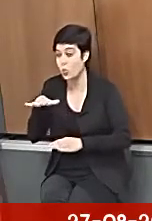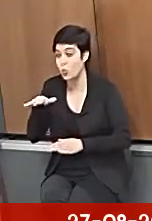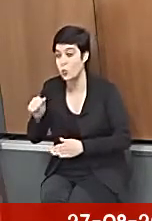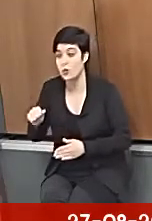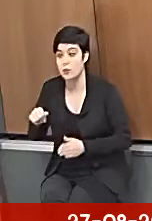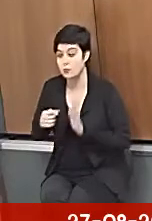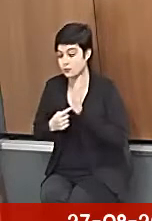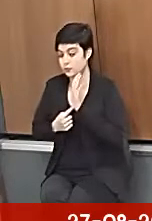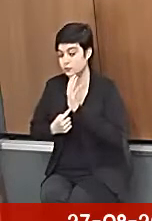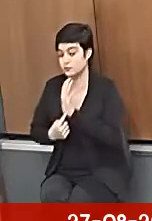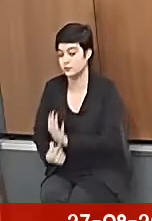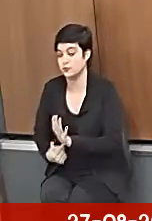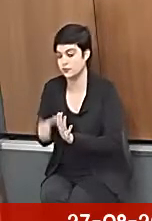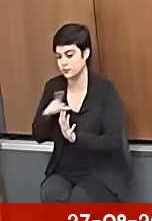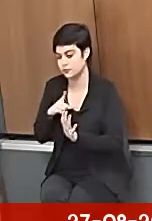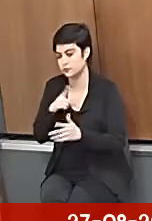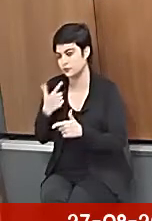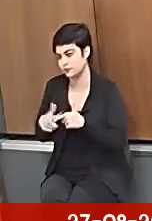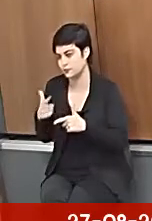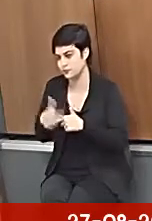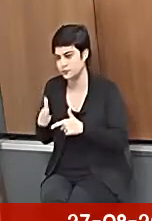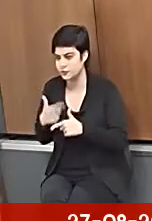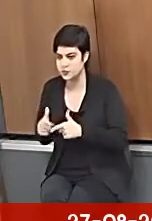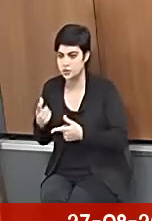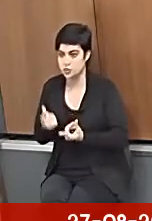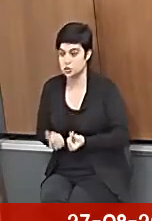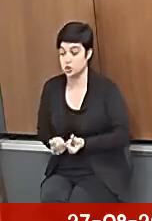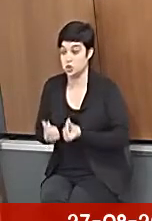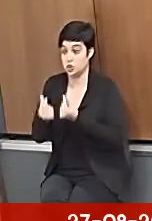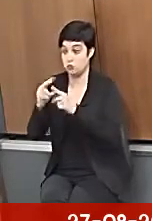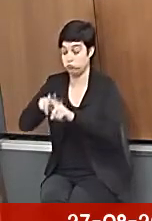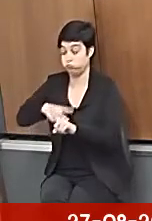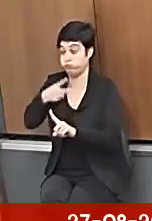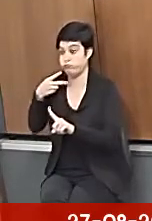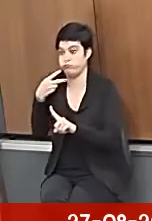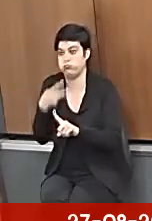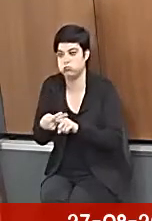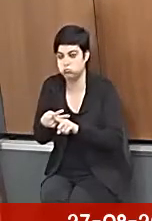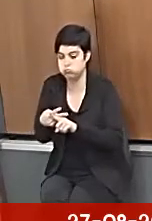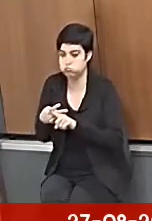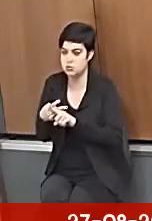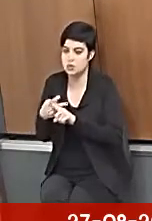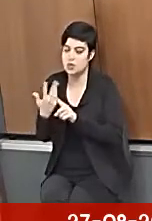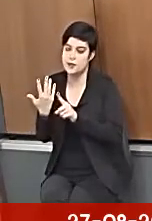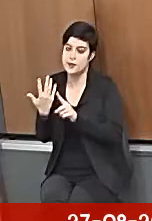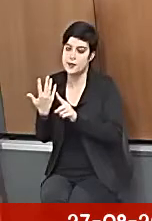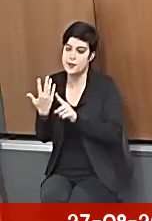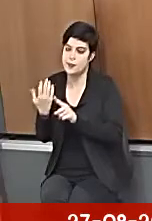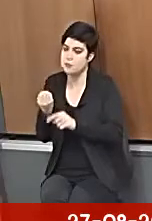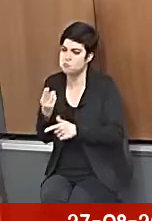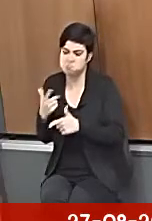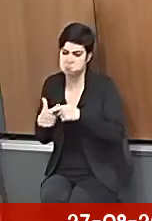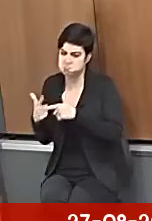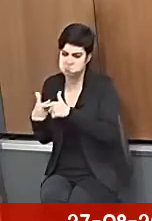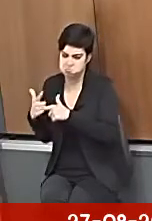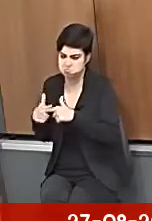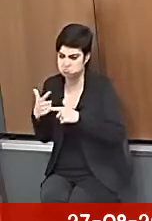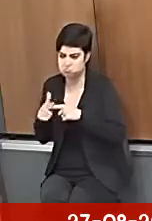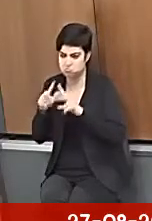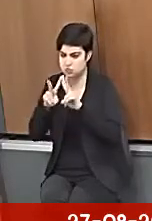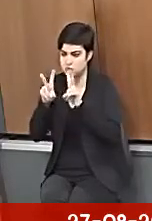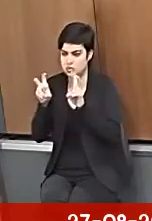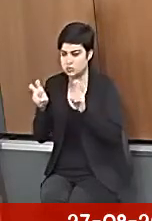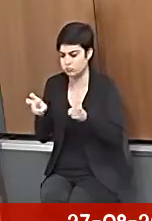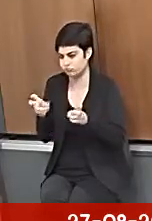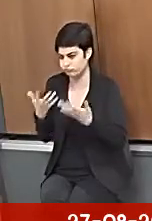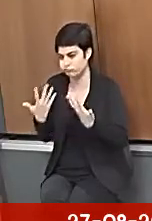delito que fosse diz subfaturamento da empresa ou de enfim outros assuntos dentro